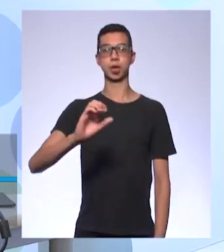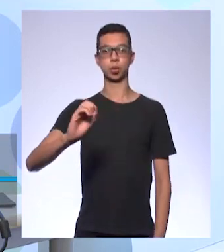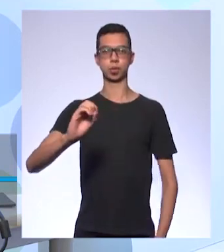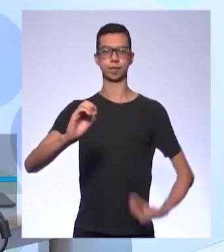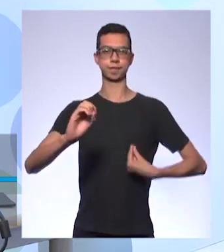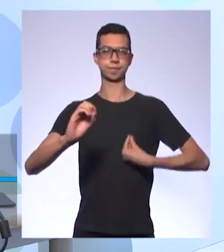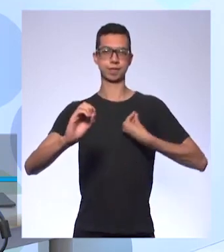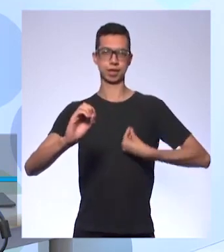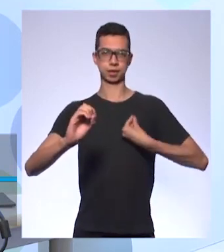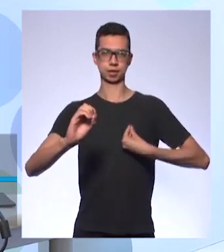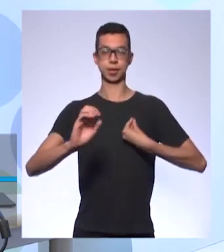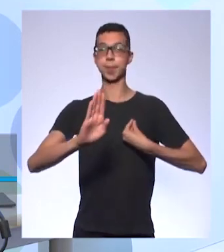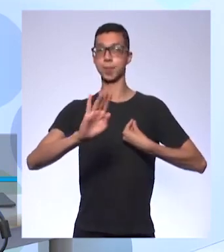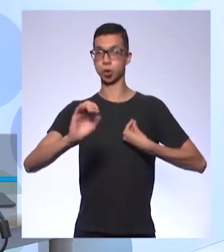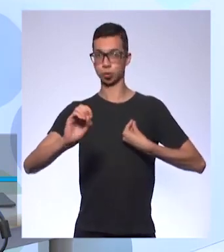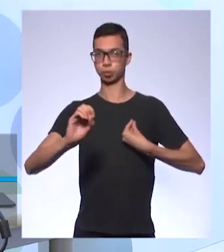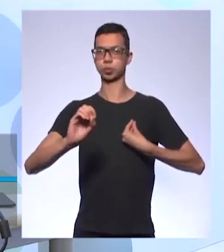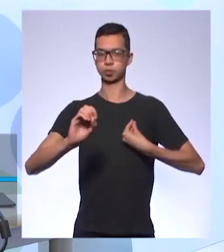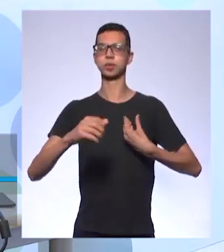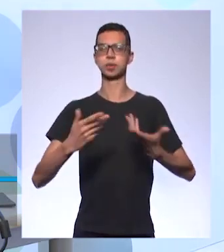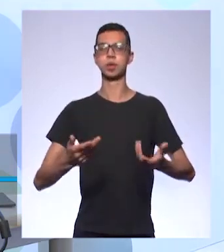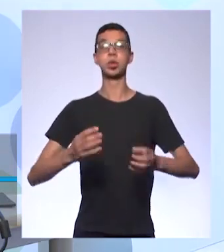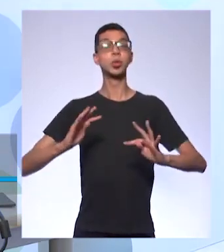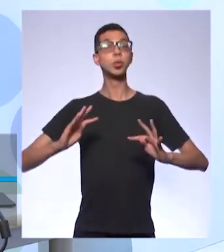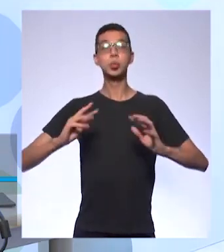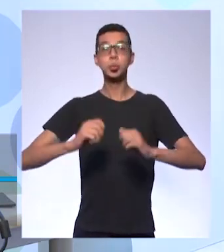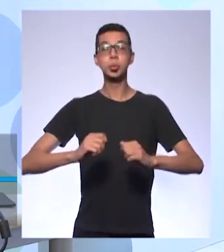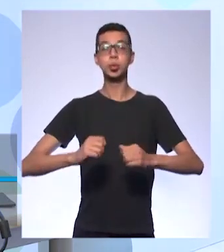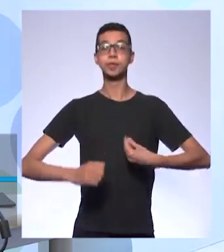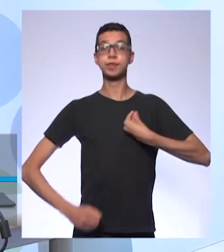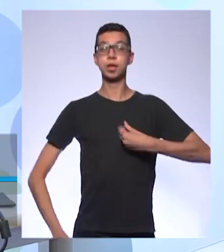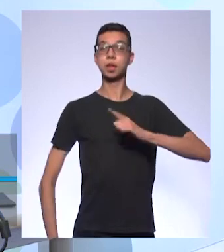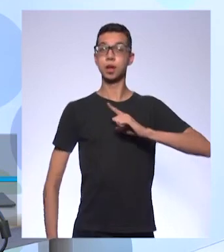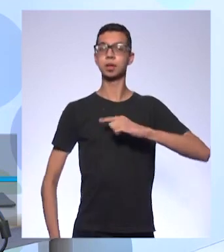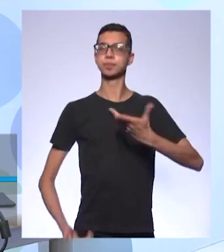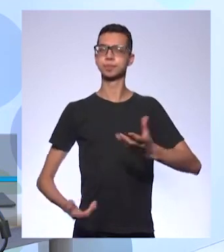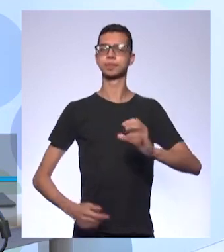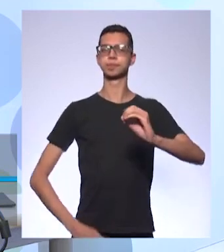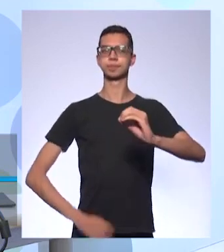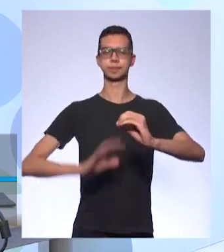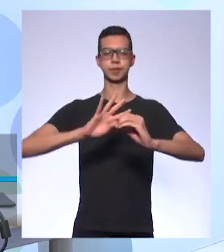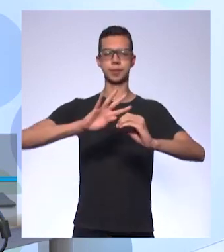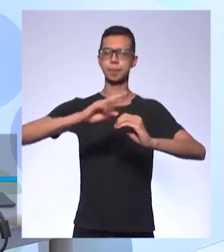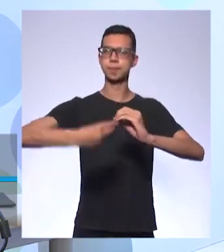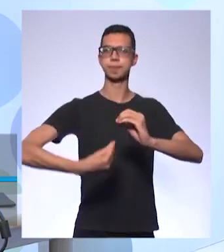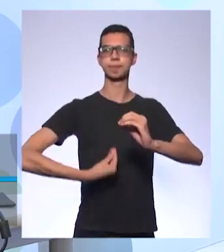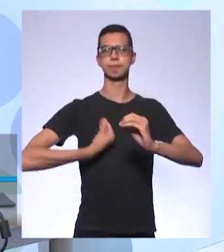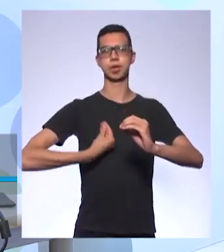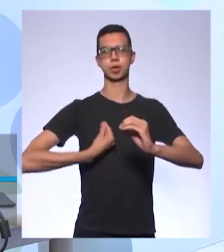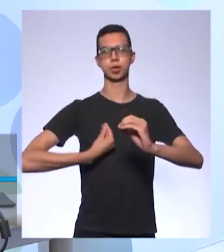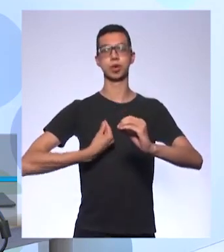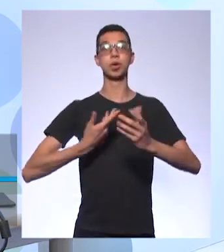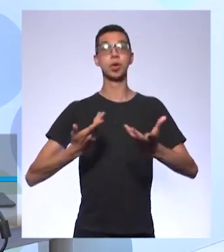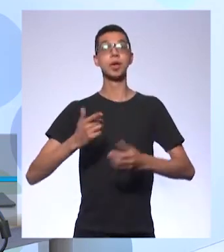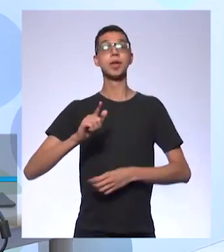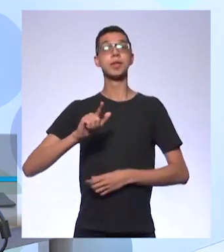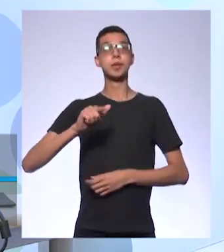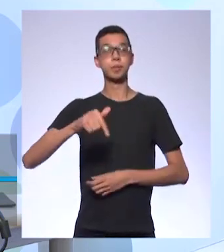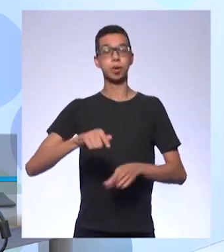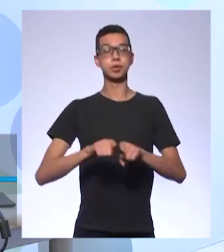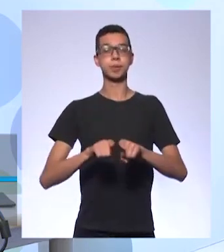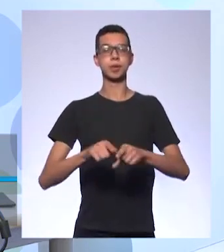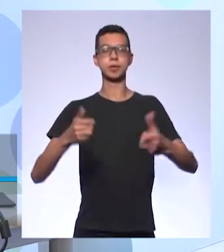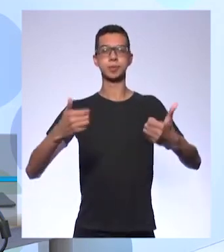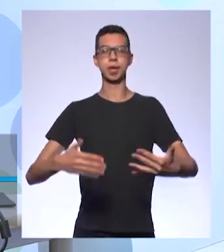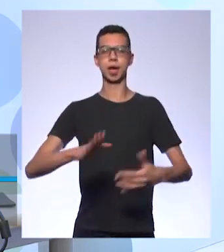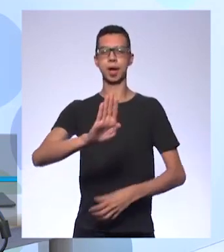tudo que tem vida faz parte da biodiversidade, né? Como a gente vai ver, por exemplo, biomas mais para frente, que aí já tem, né, questões